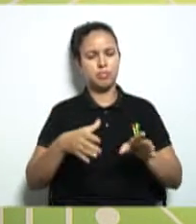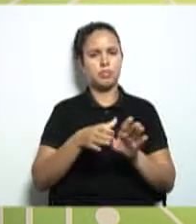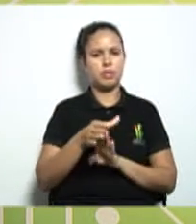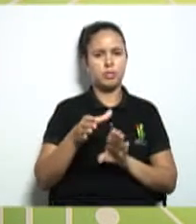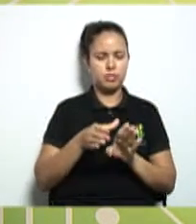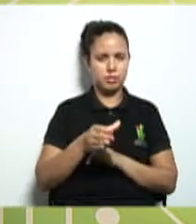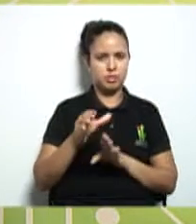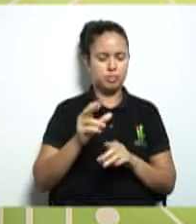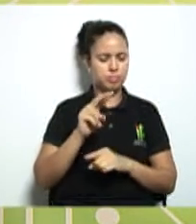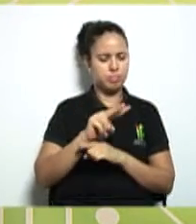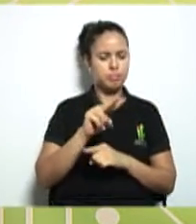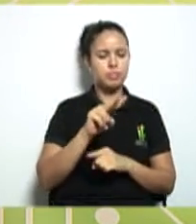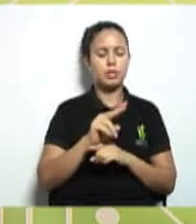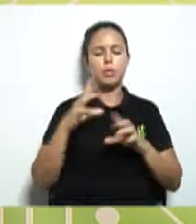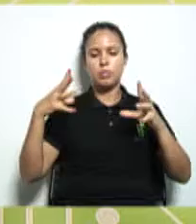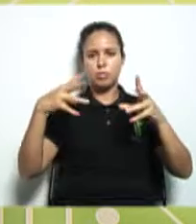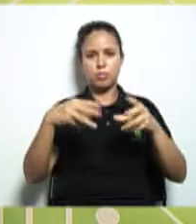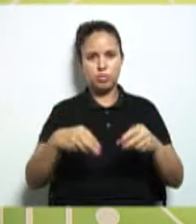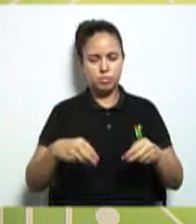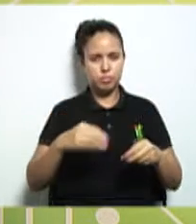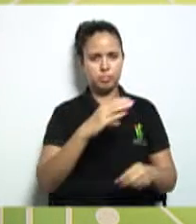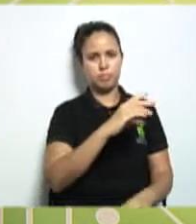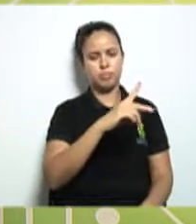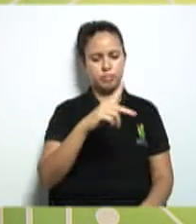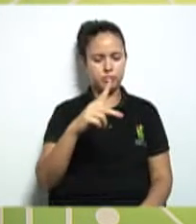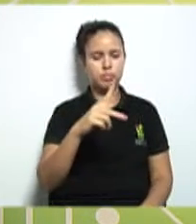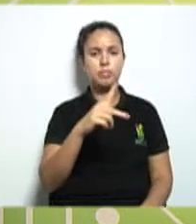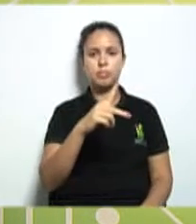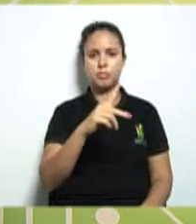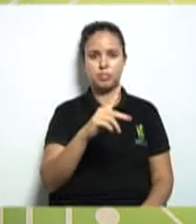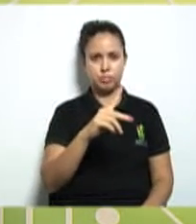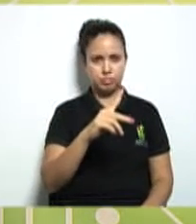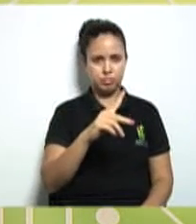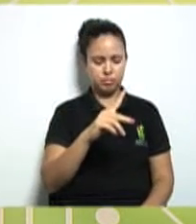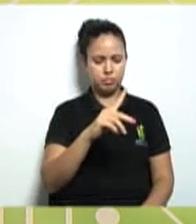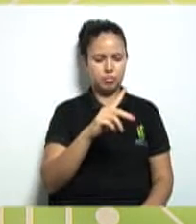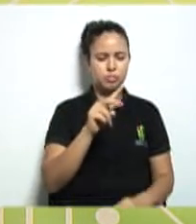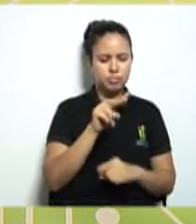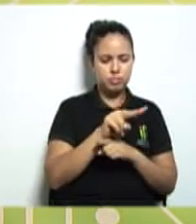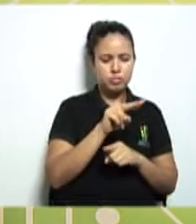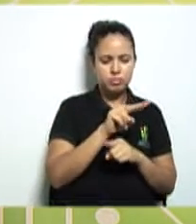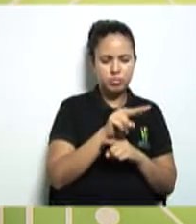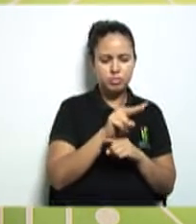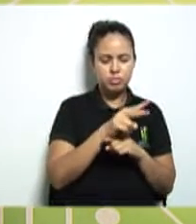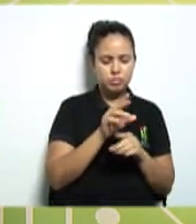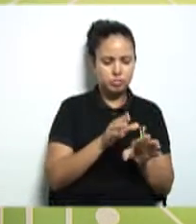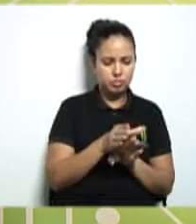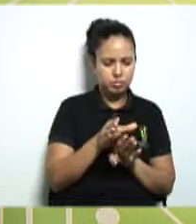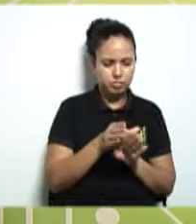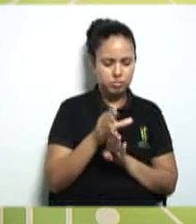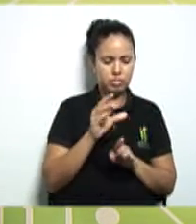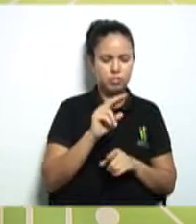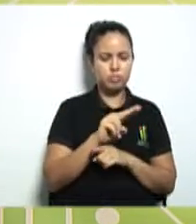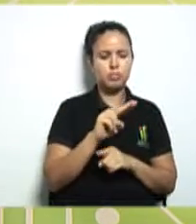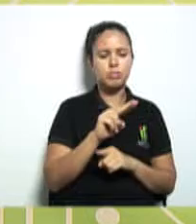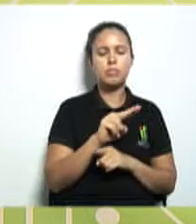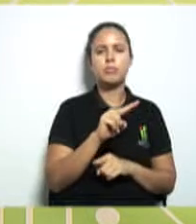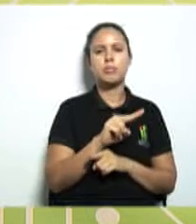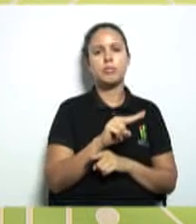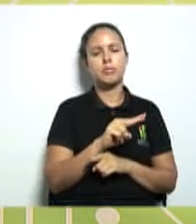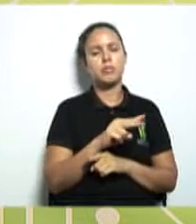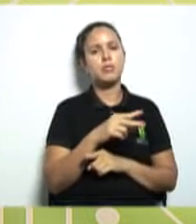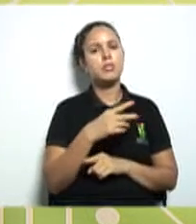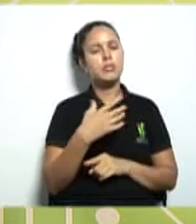toda a fiscalização da cooperativa, ela é feita pelo Conselho Fiscal dentro da cooperativa. Então, por isso que não tem